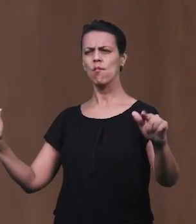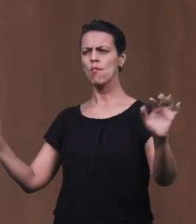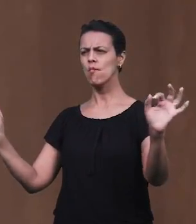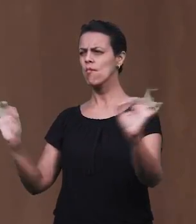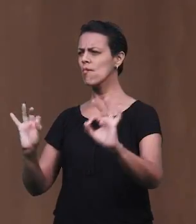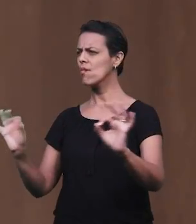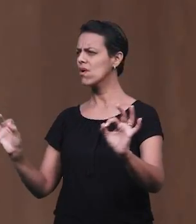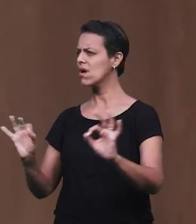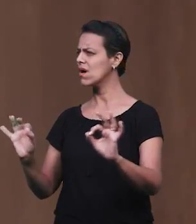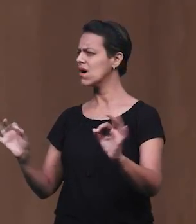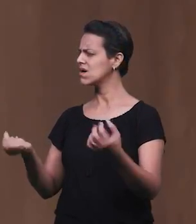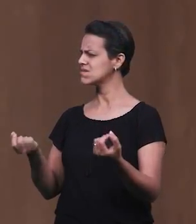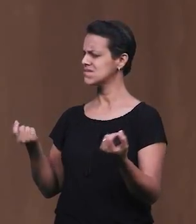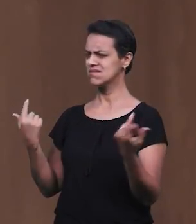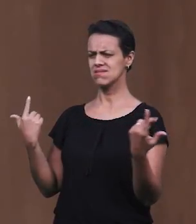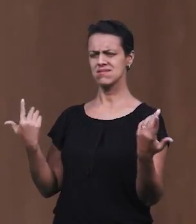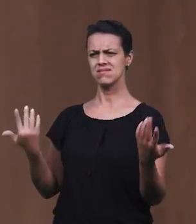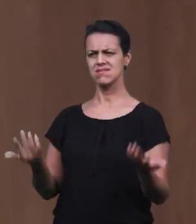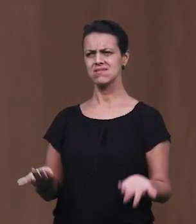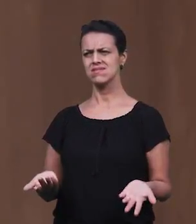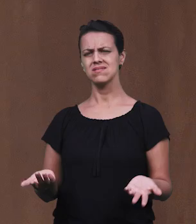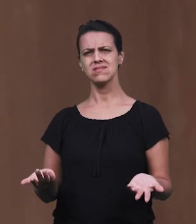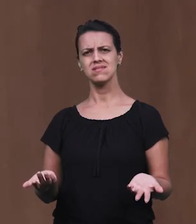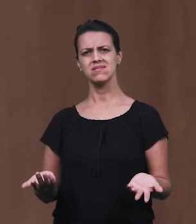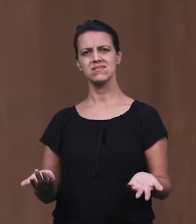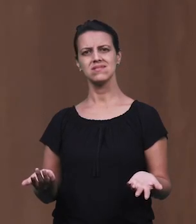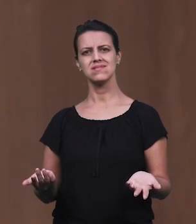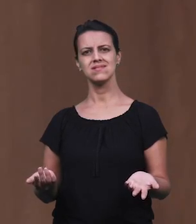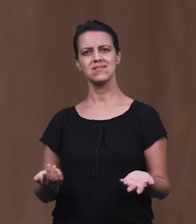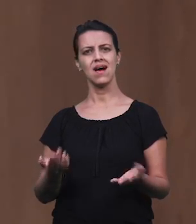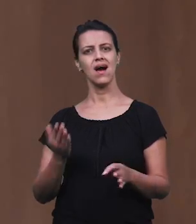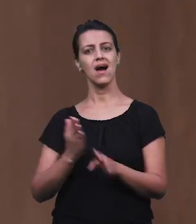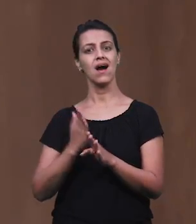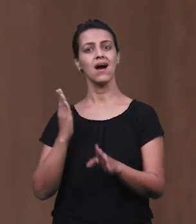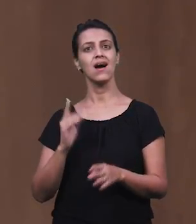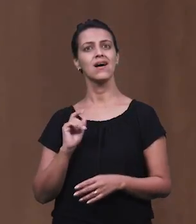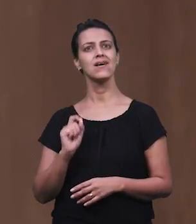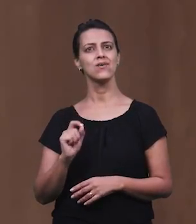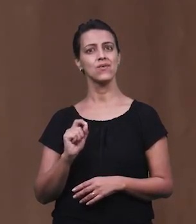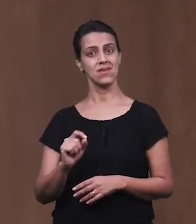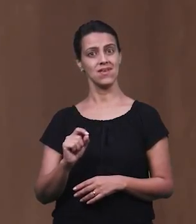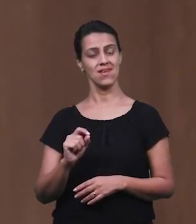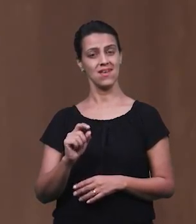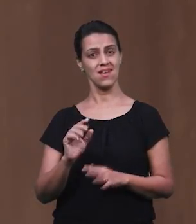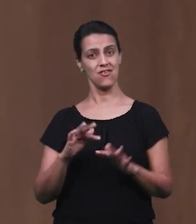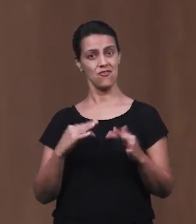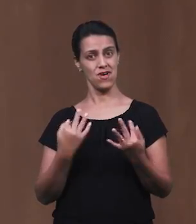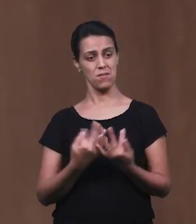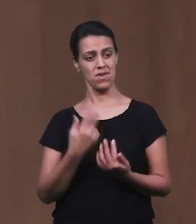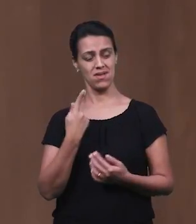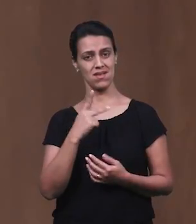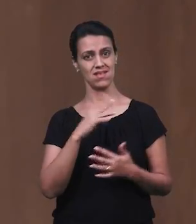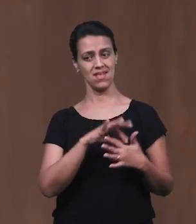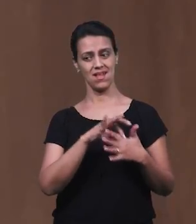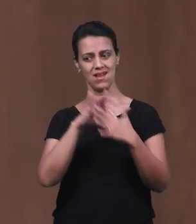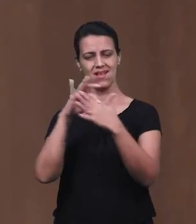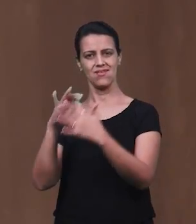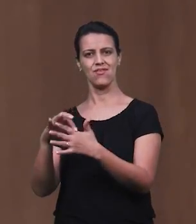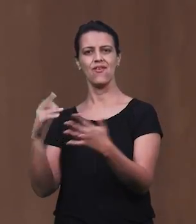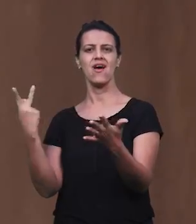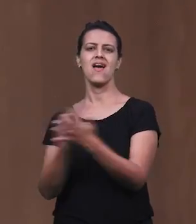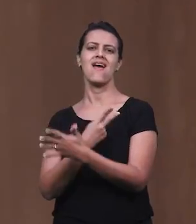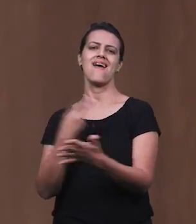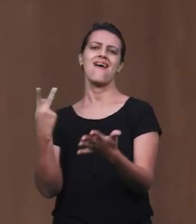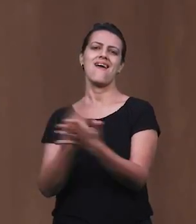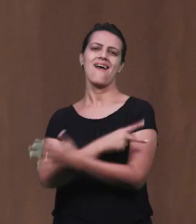gente e tudo. E eles disseram que estava tudo fechado e descobriram o seguinte, que os familiares que foram levá-los lá tinham